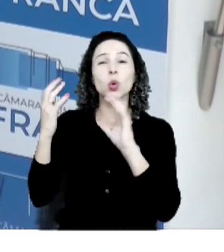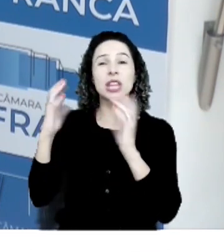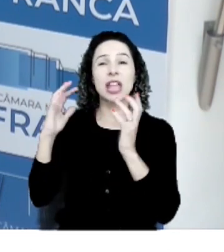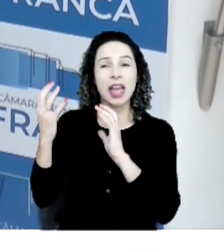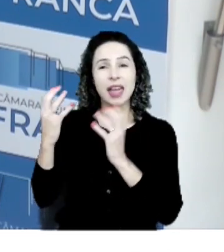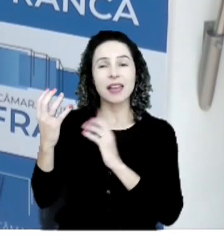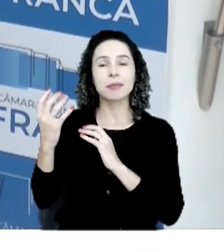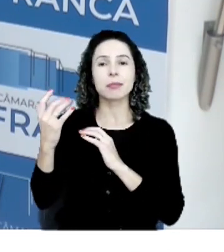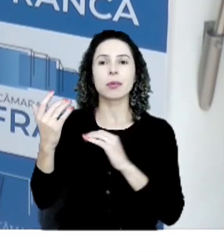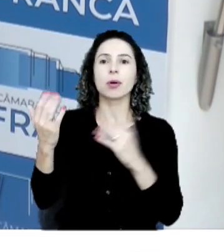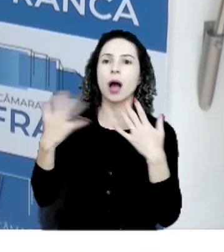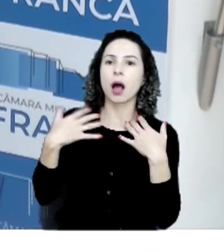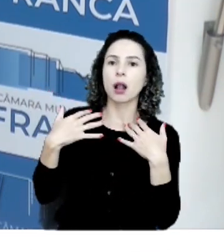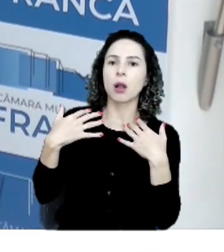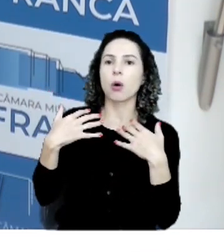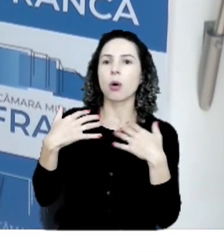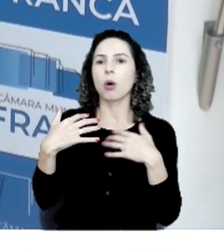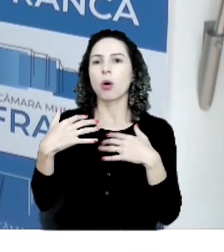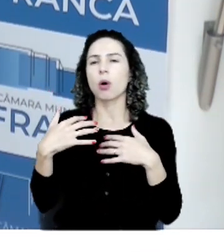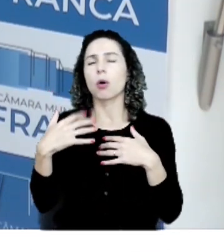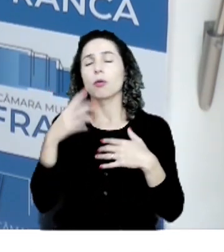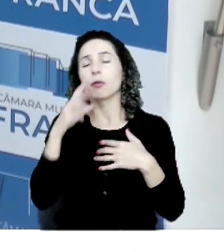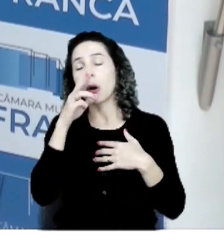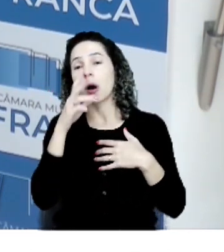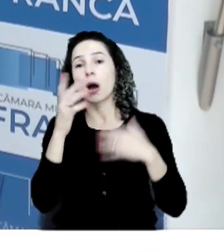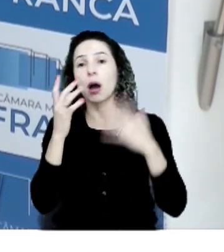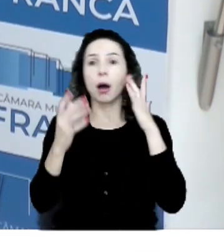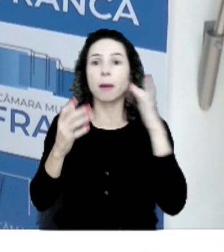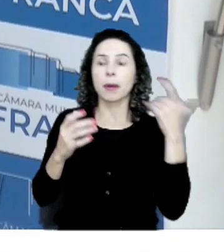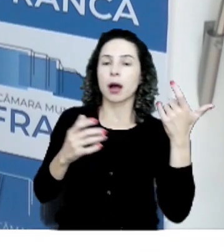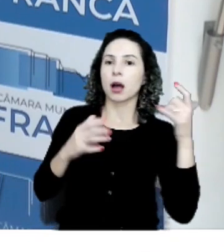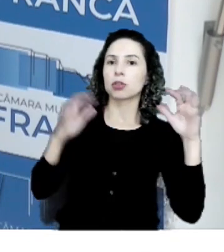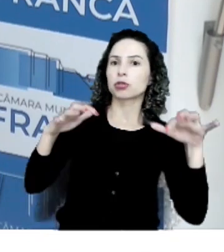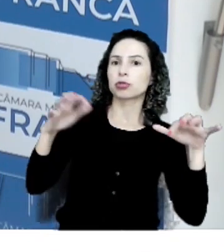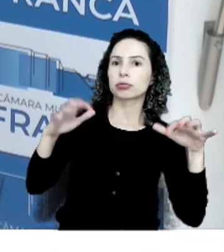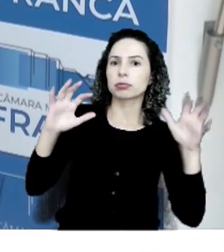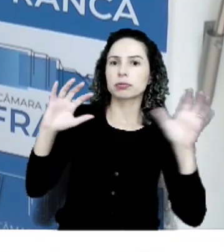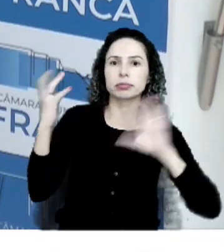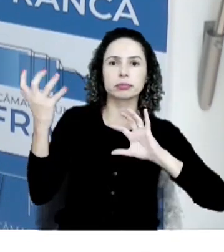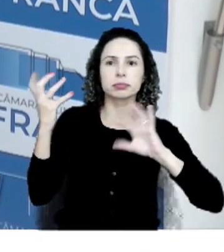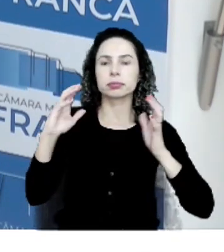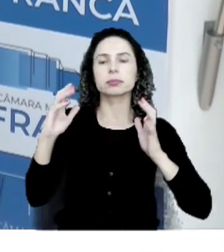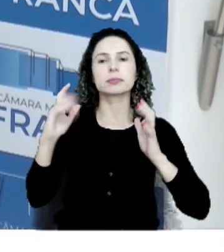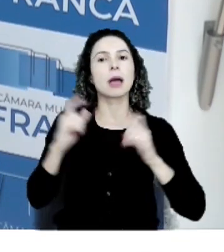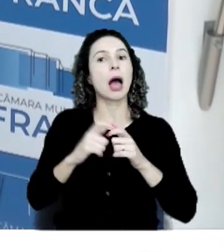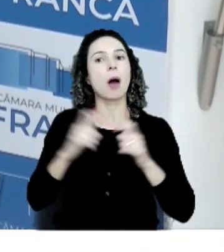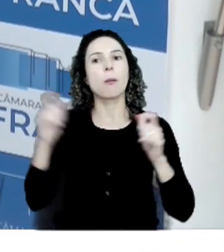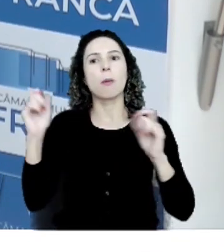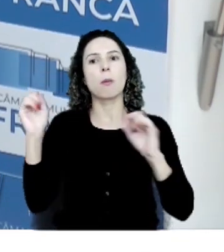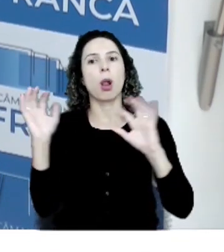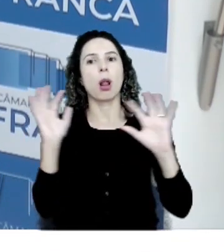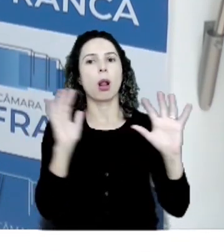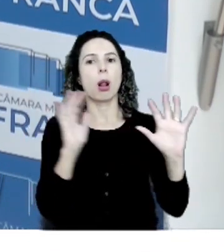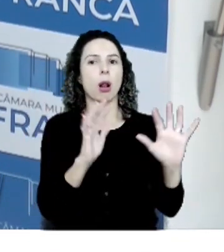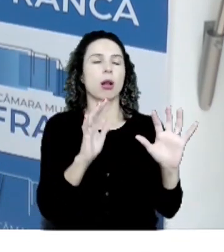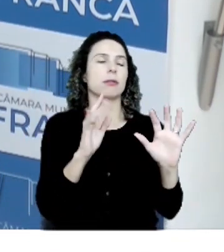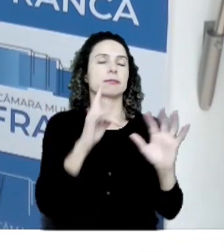uma hora está muito quente, uma hora tem chuva, então tem aumentado o número de